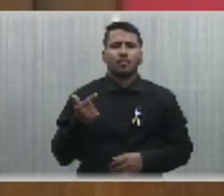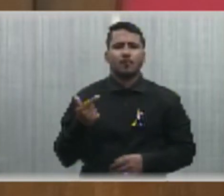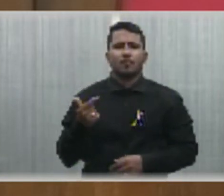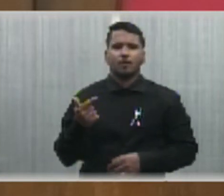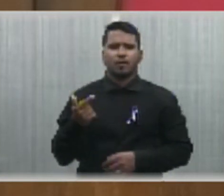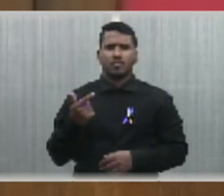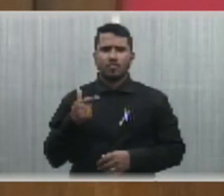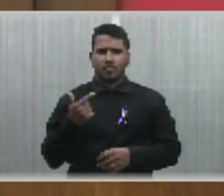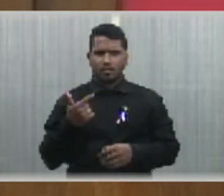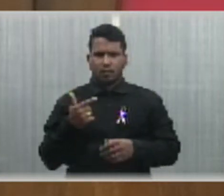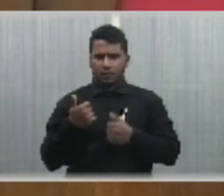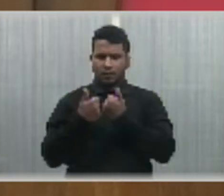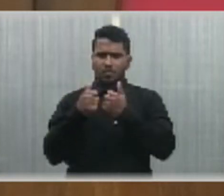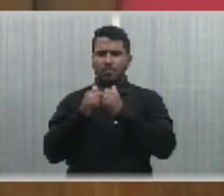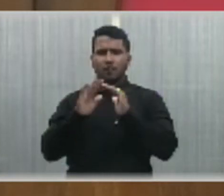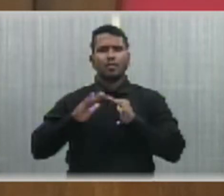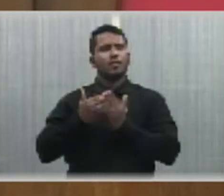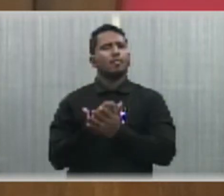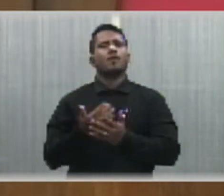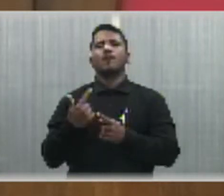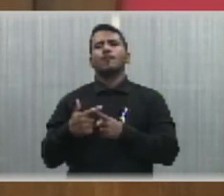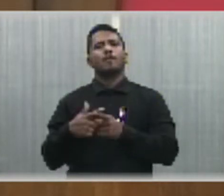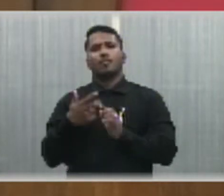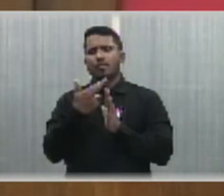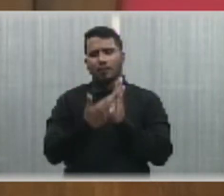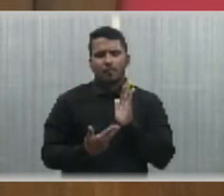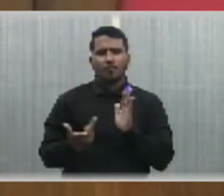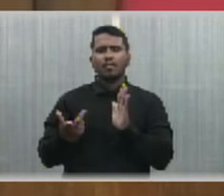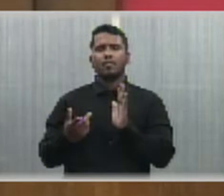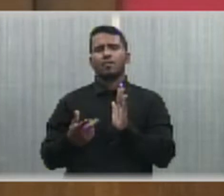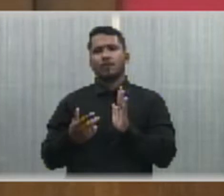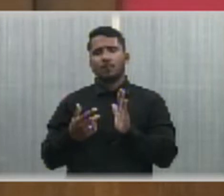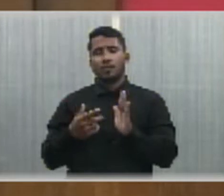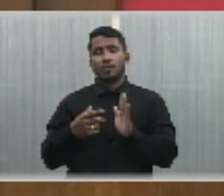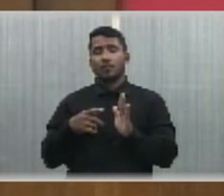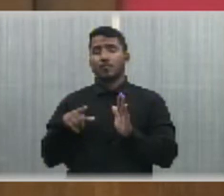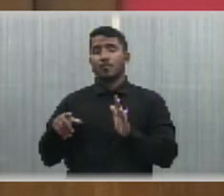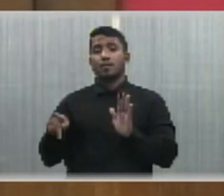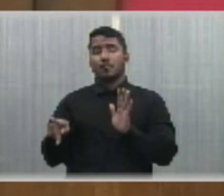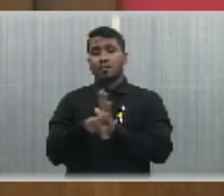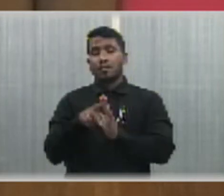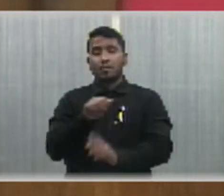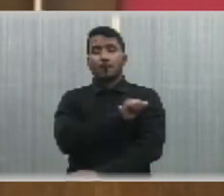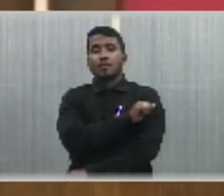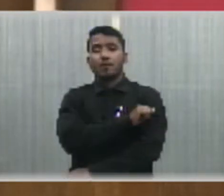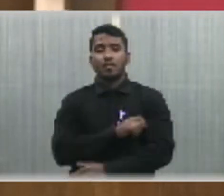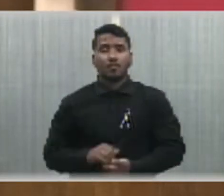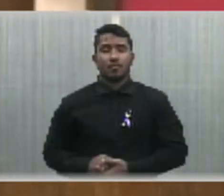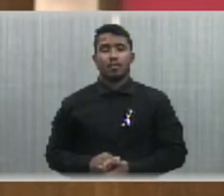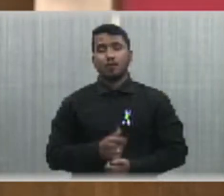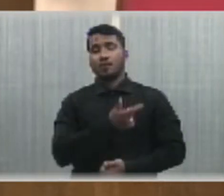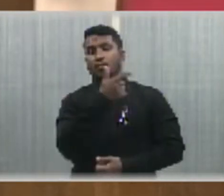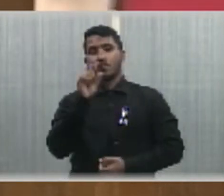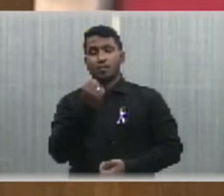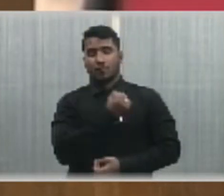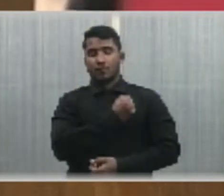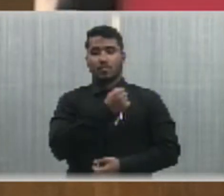com transporte escolar regular para os alunos da rede estadual, de número